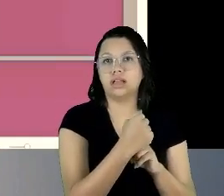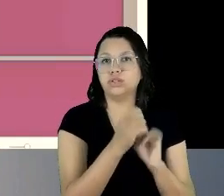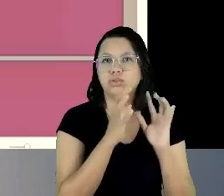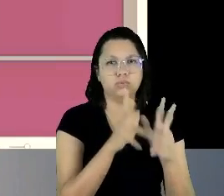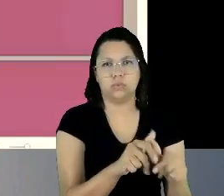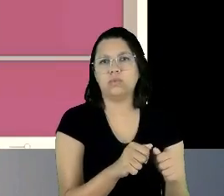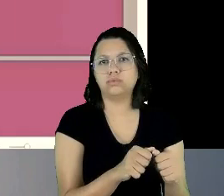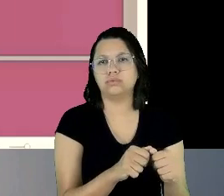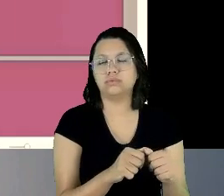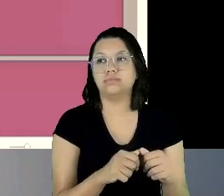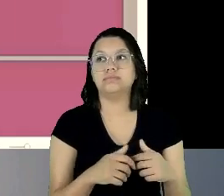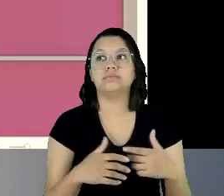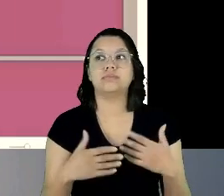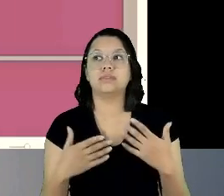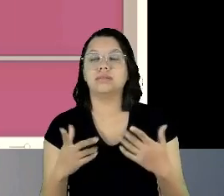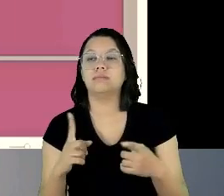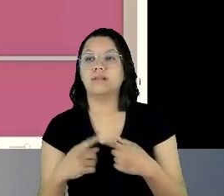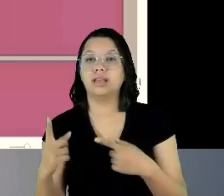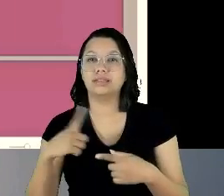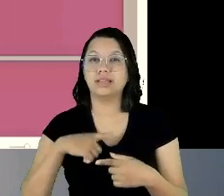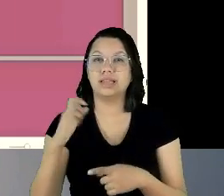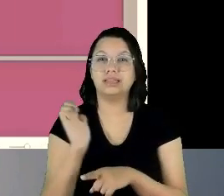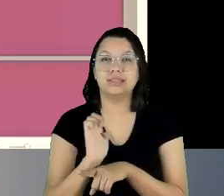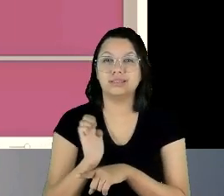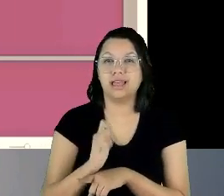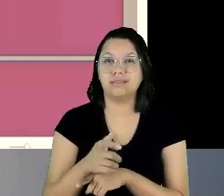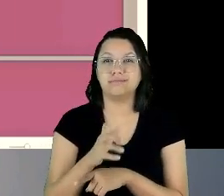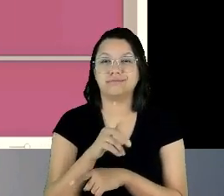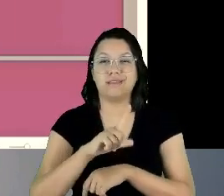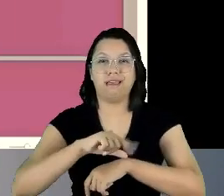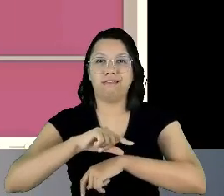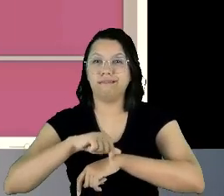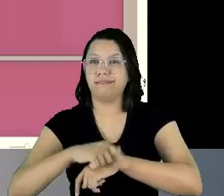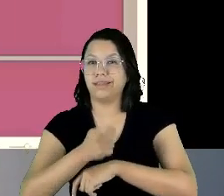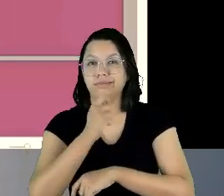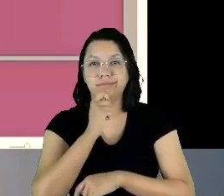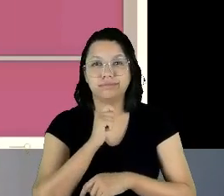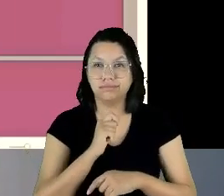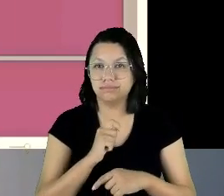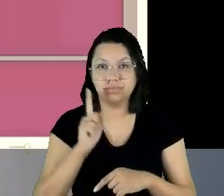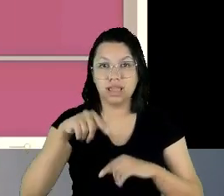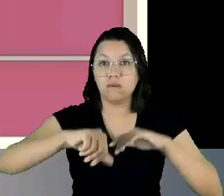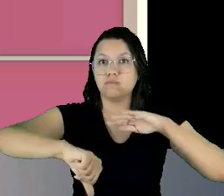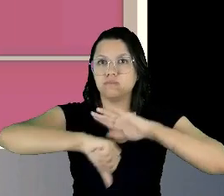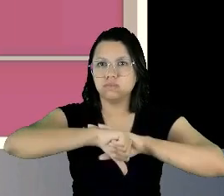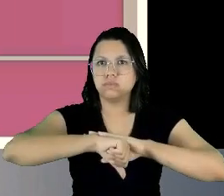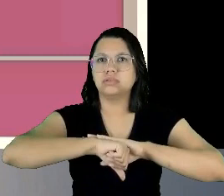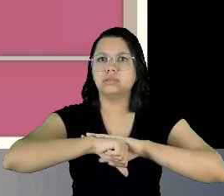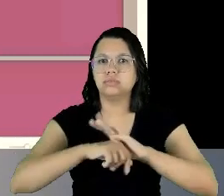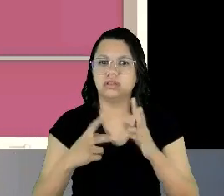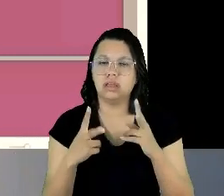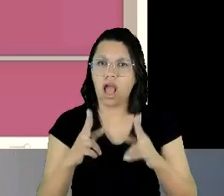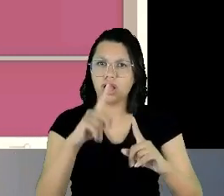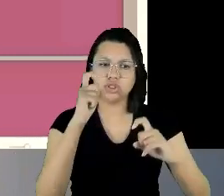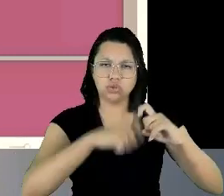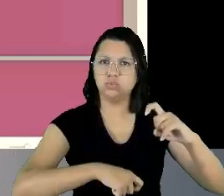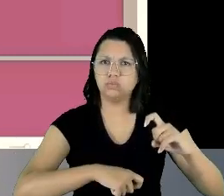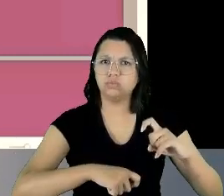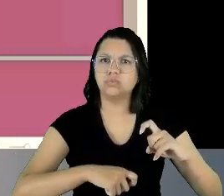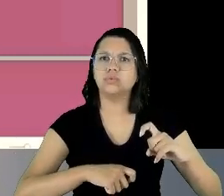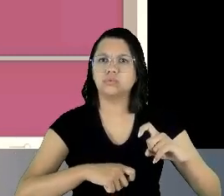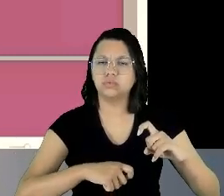a gente ainda tem estados muito atrasados, enfim. E é um crime, assim como estupro,